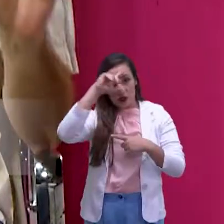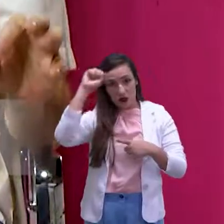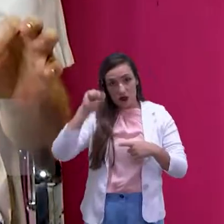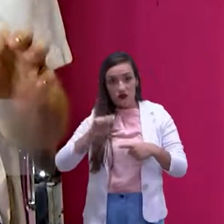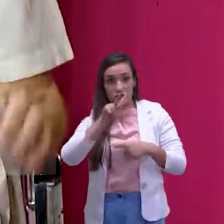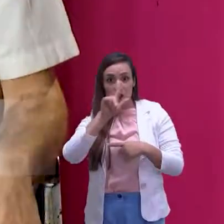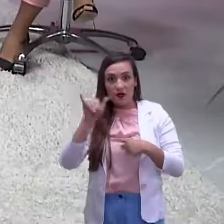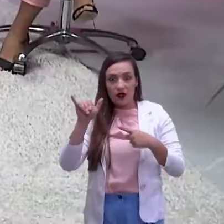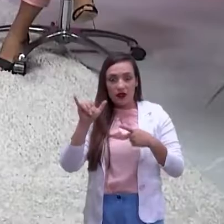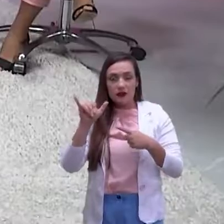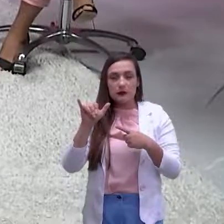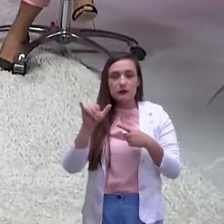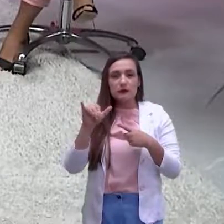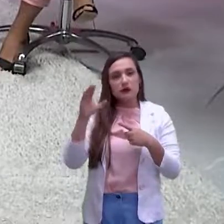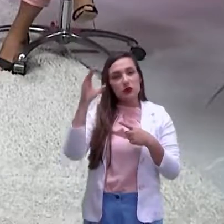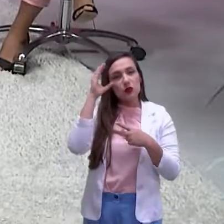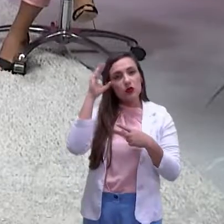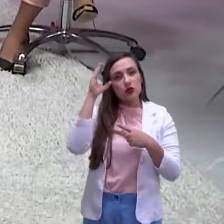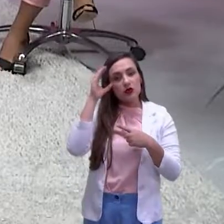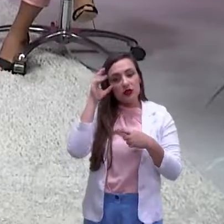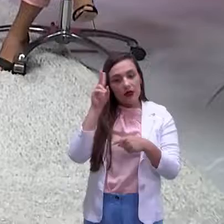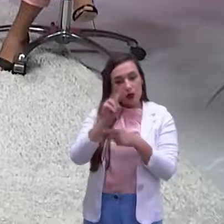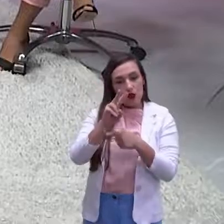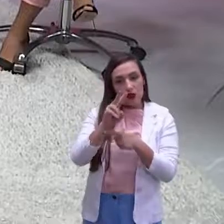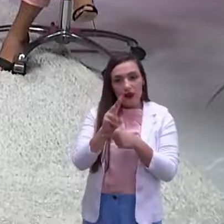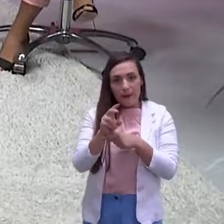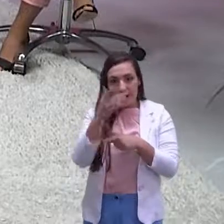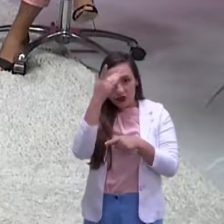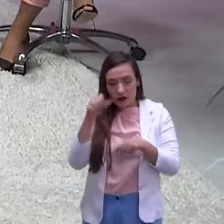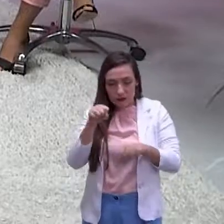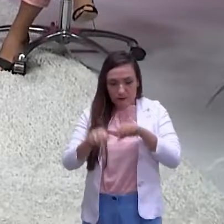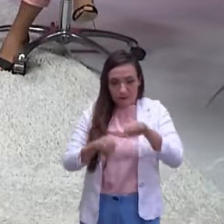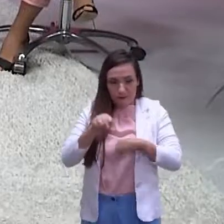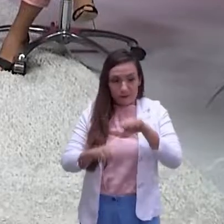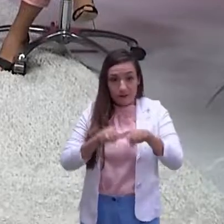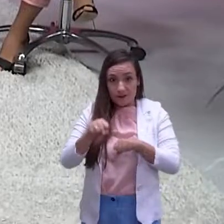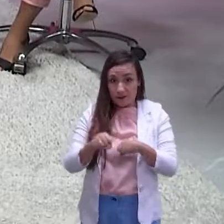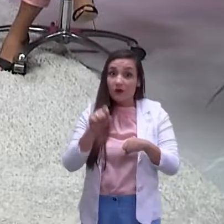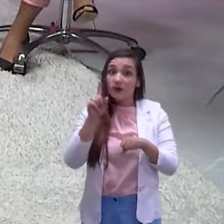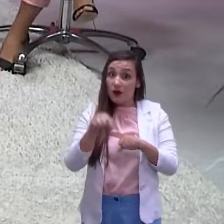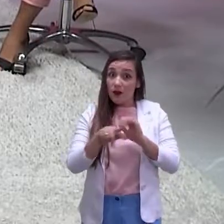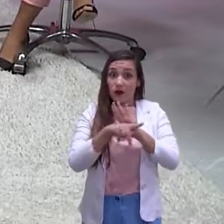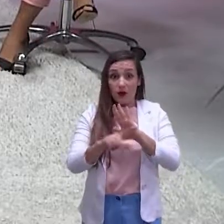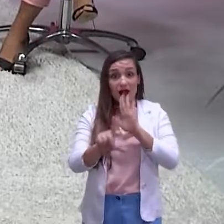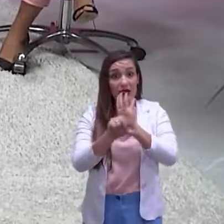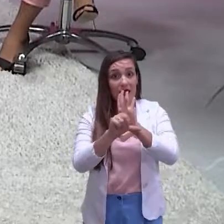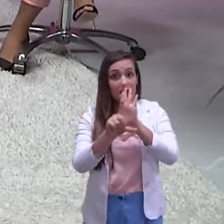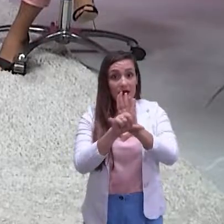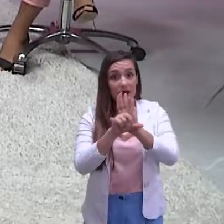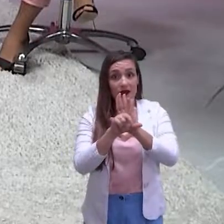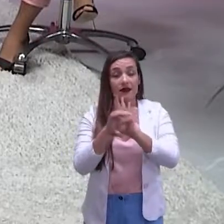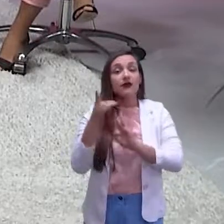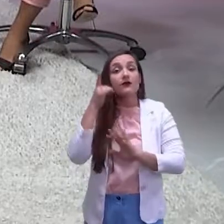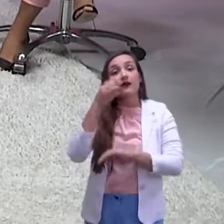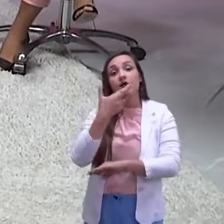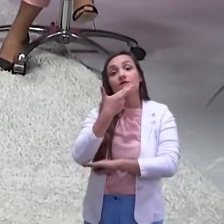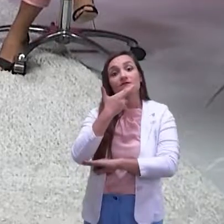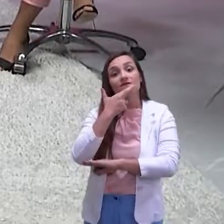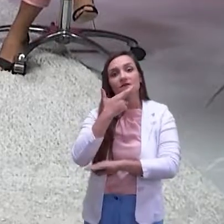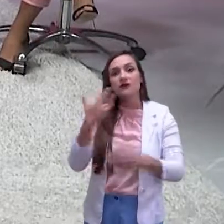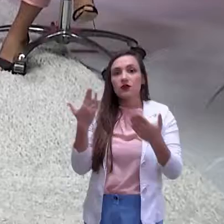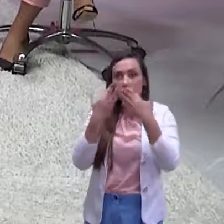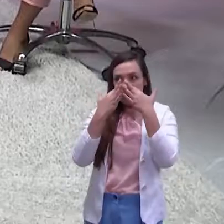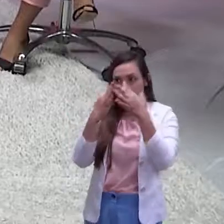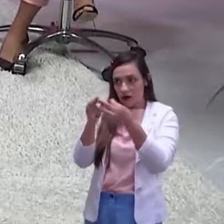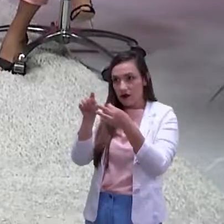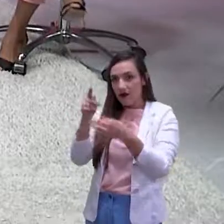da Conscientização e Proteção ao Ciclista. Essa nova data é fruto de uma lei trazida pelo deputado Renato Câmara, que a